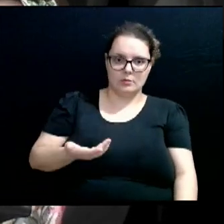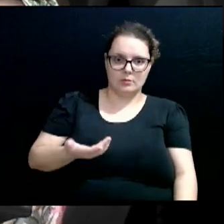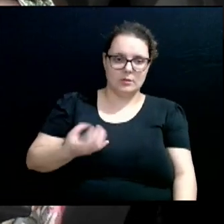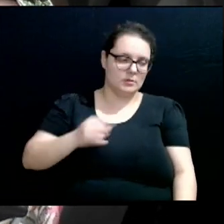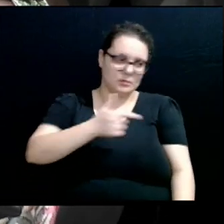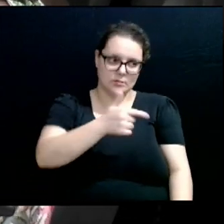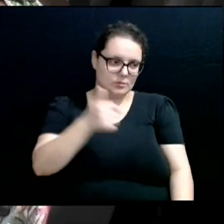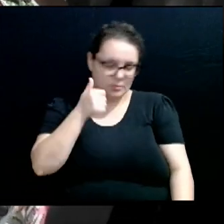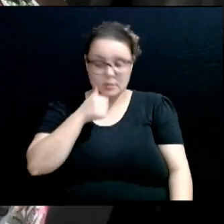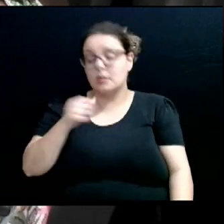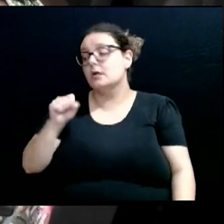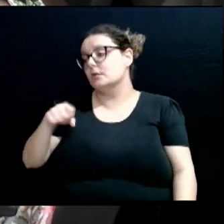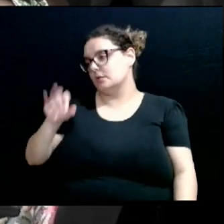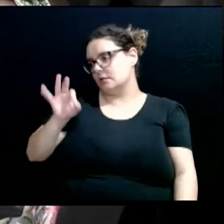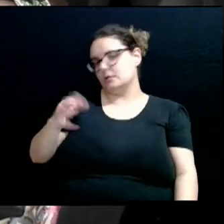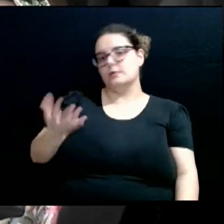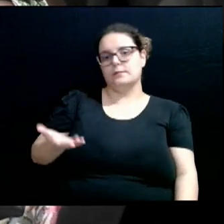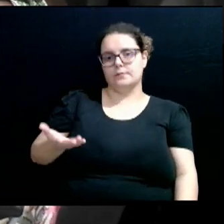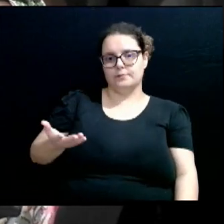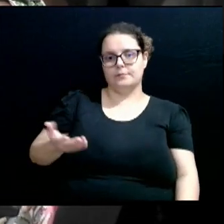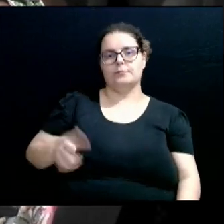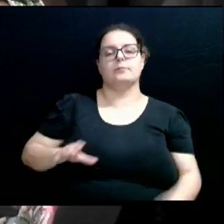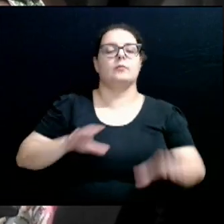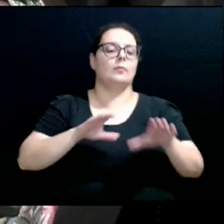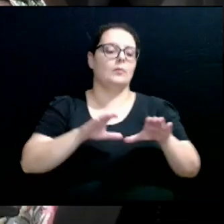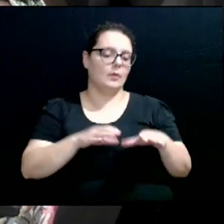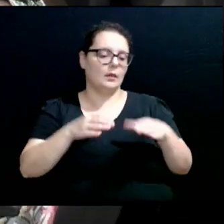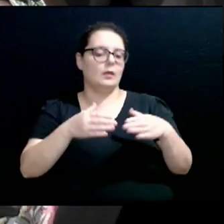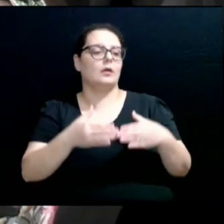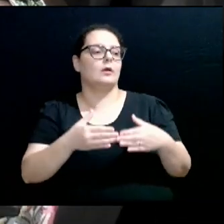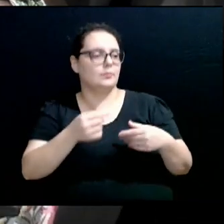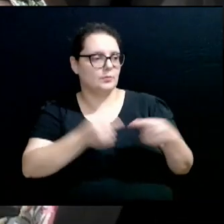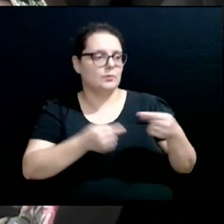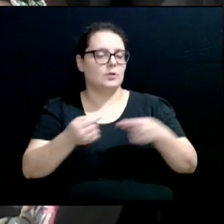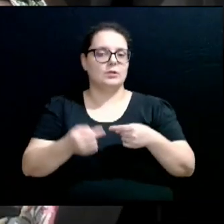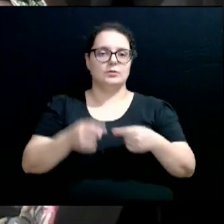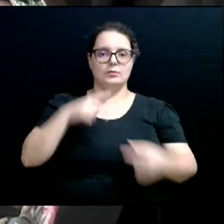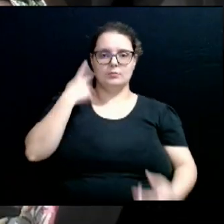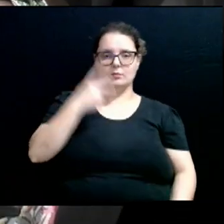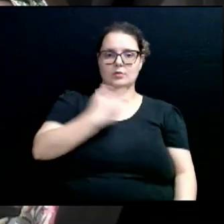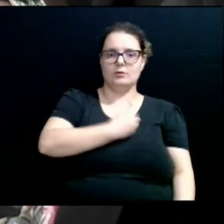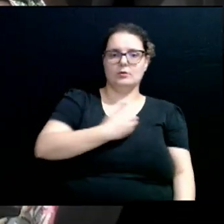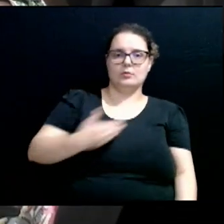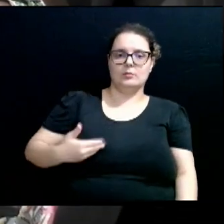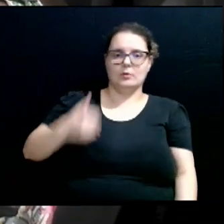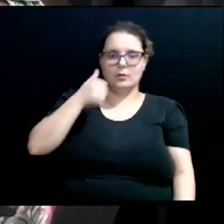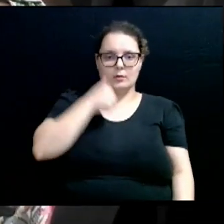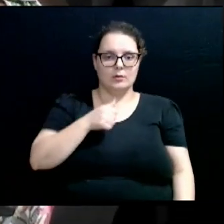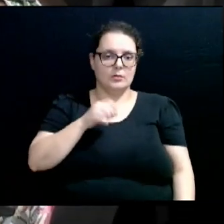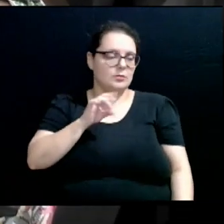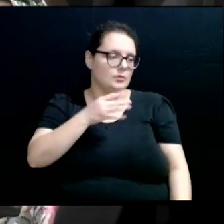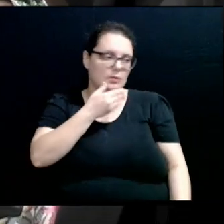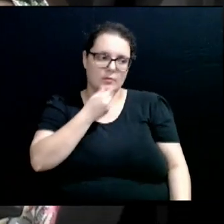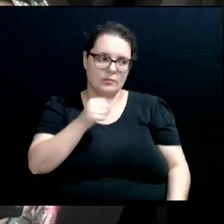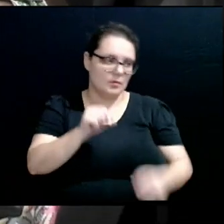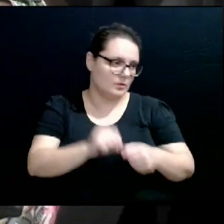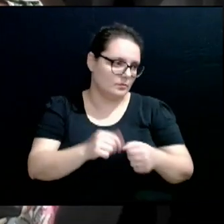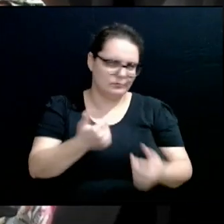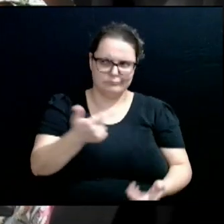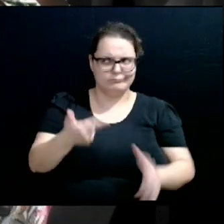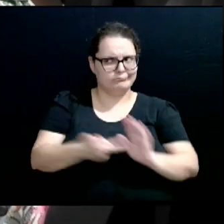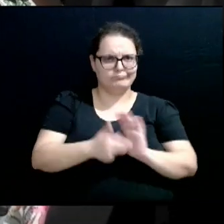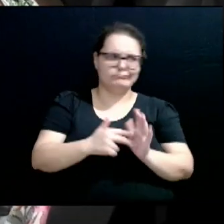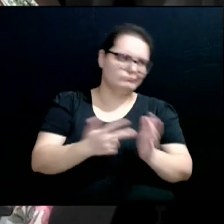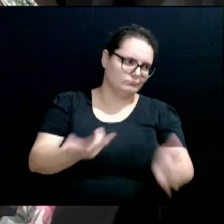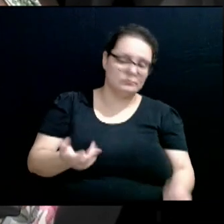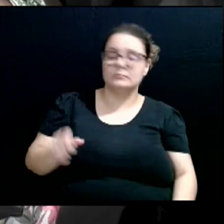Exatamente. Né? Você formar um grupo para discutir uma política pública para mulher composta só por homens não tem nenhum sentido. Da mesma forma